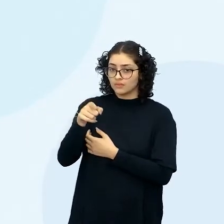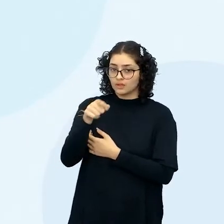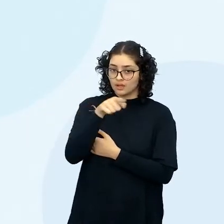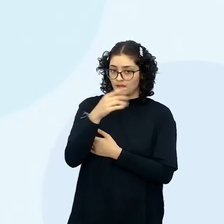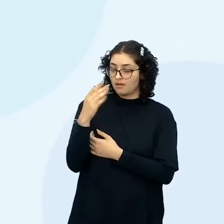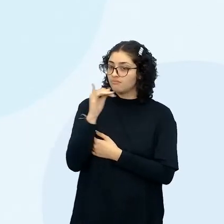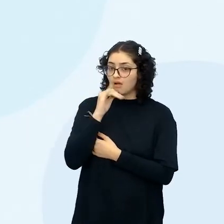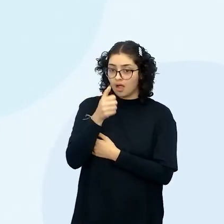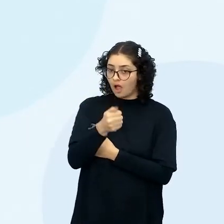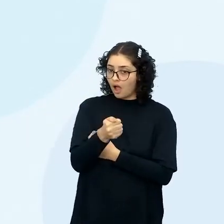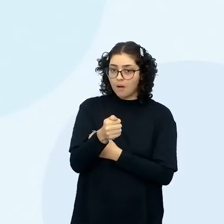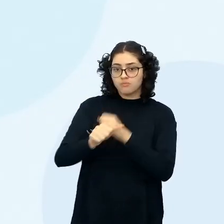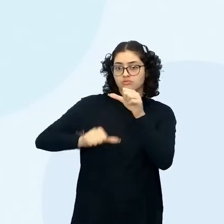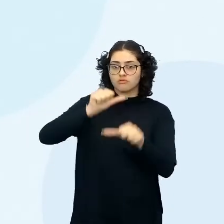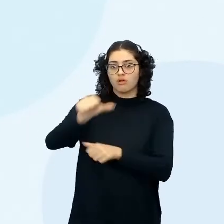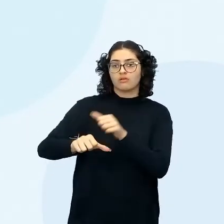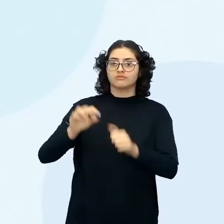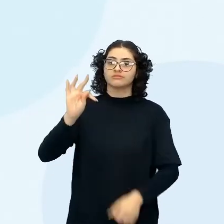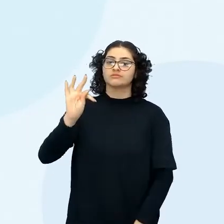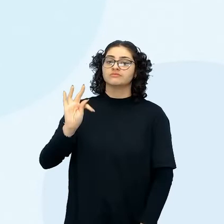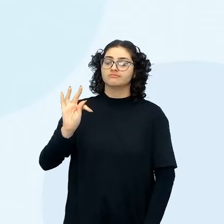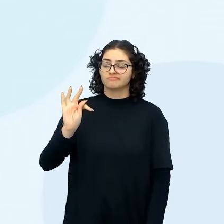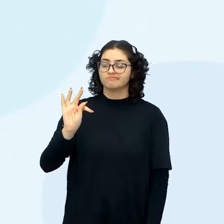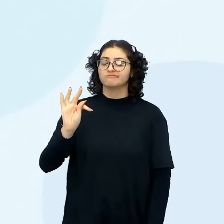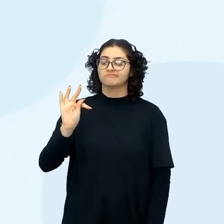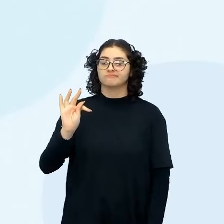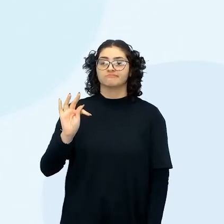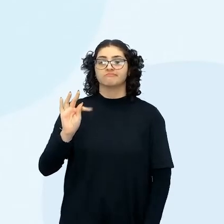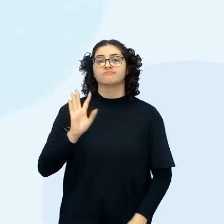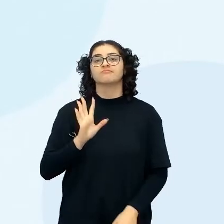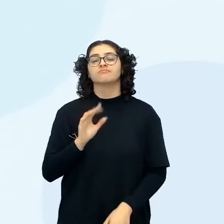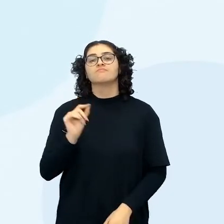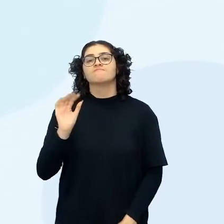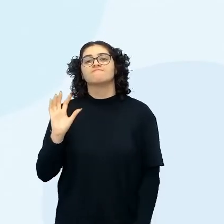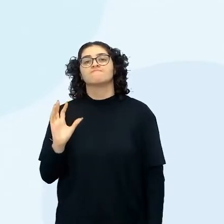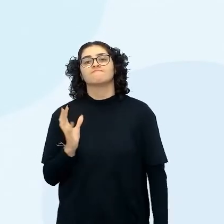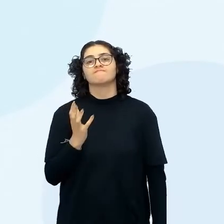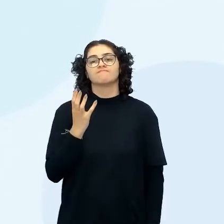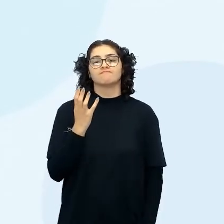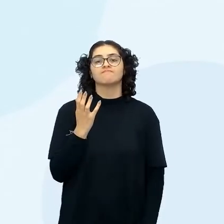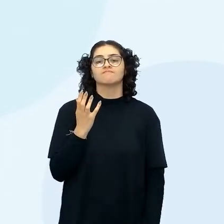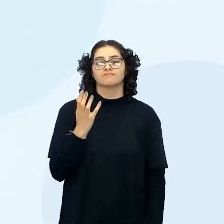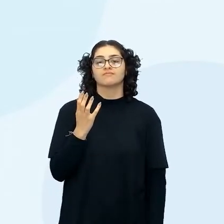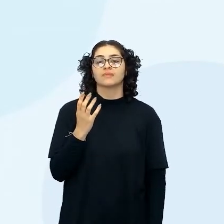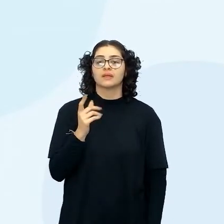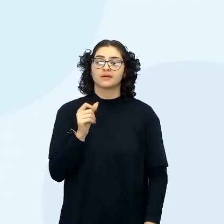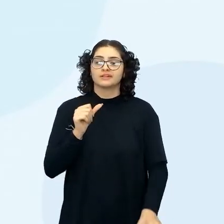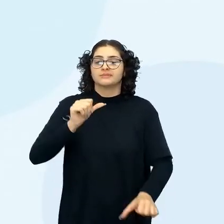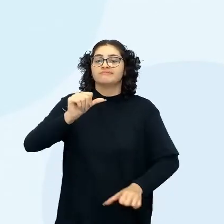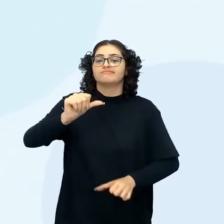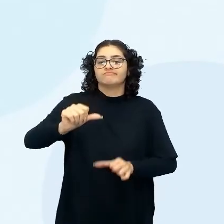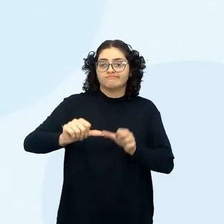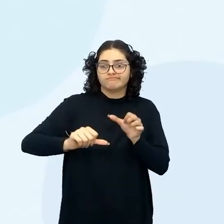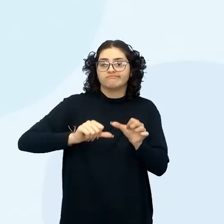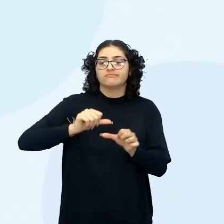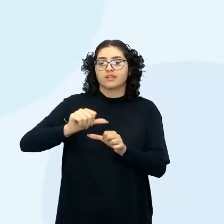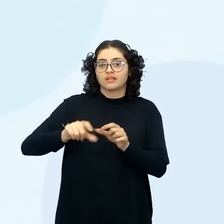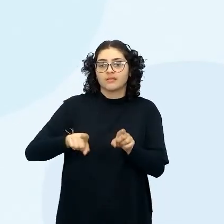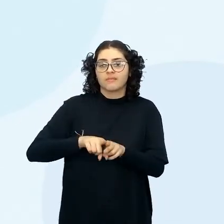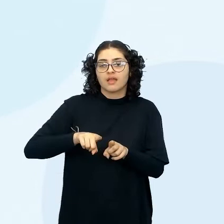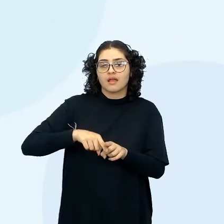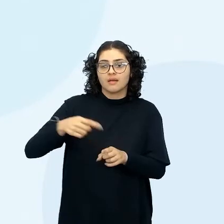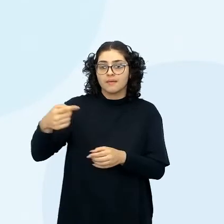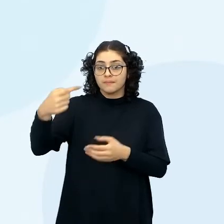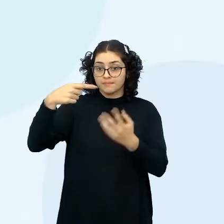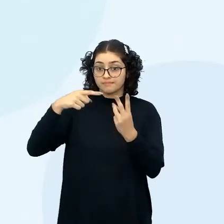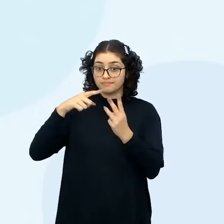o A, eu tenho o T. Isso vai resultar numa outra modificação no outro par